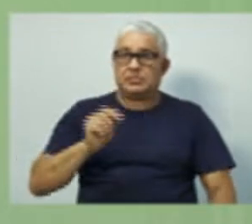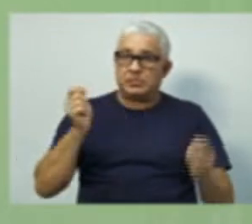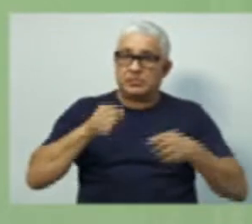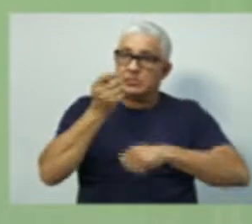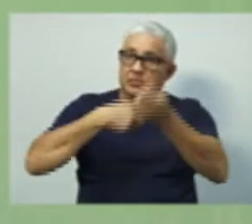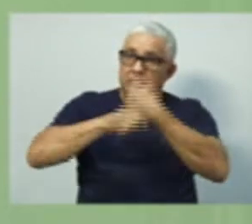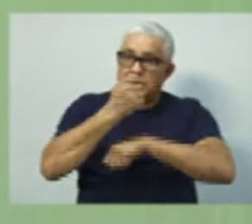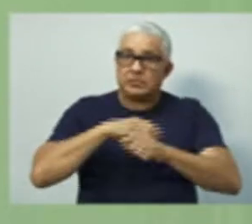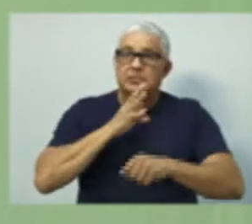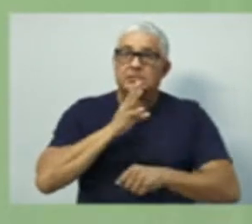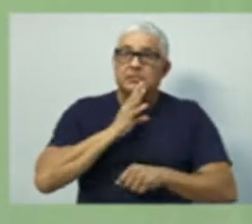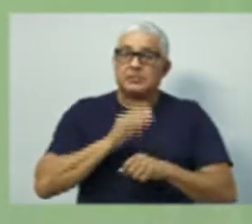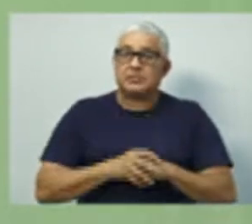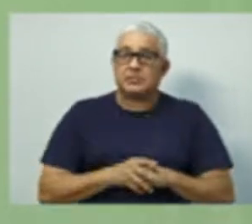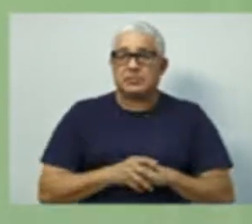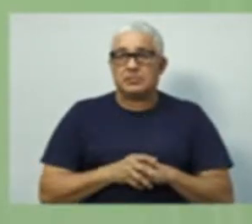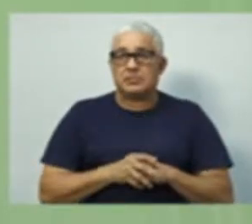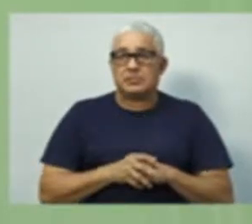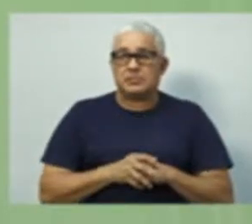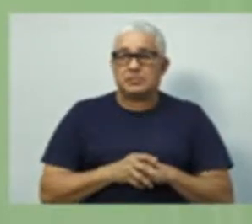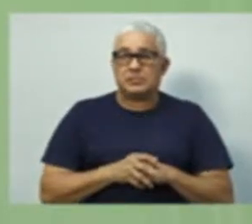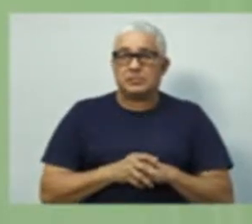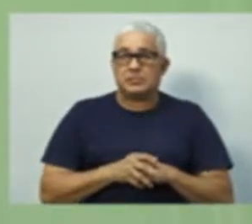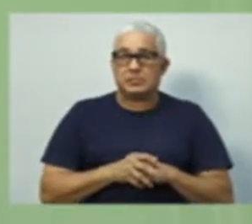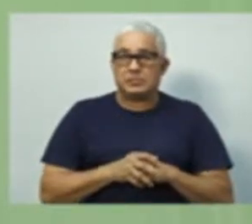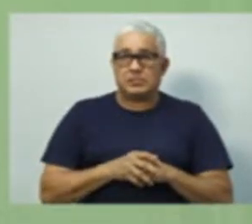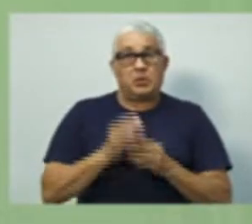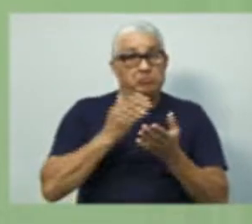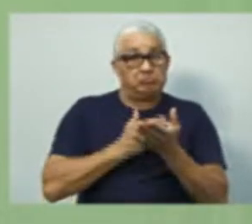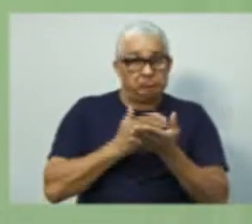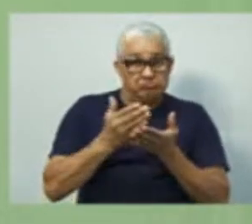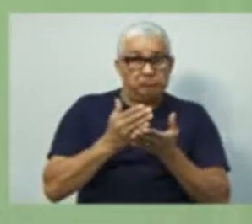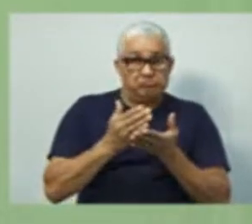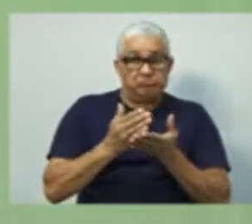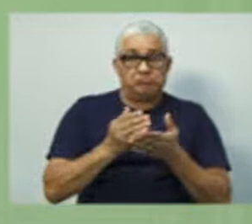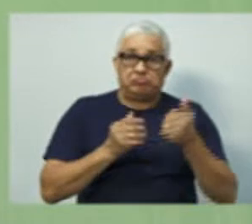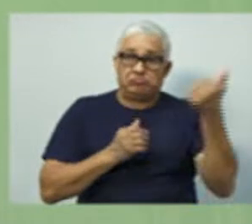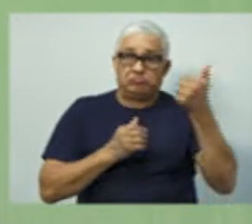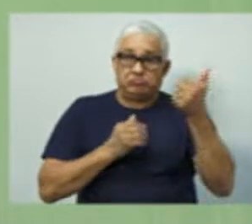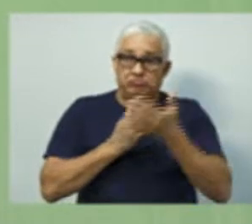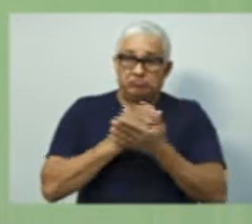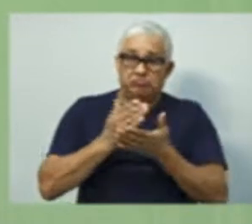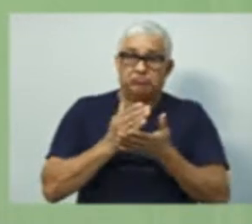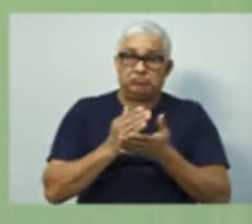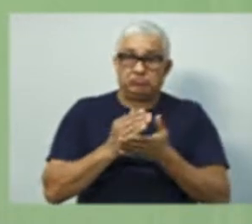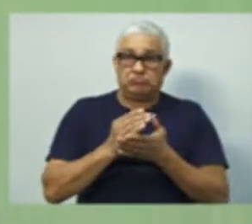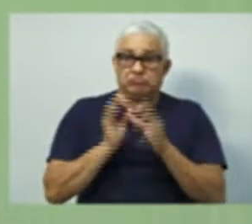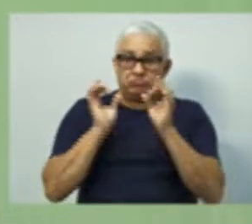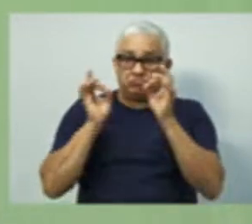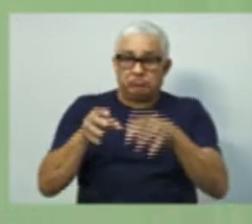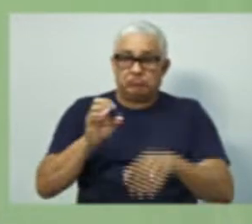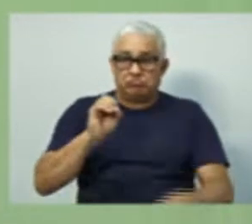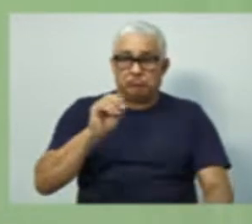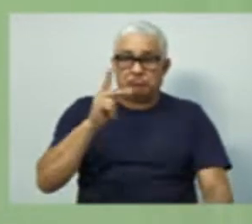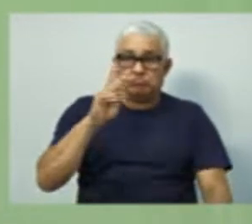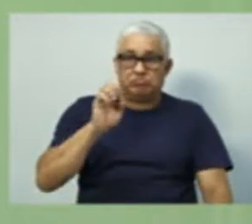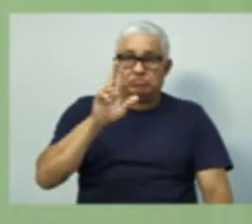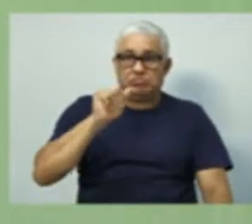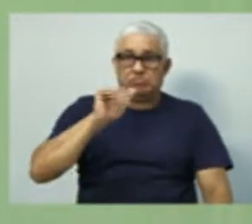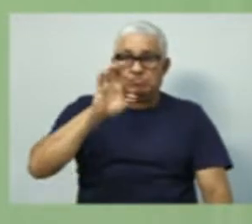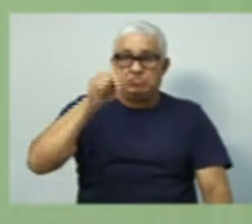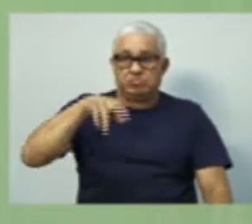administração conhecer a priori ou a princípio, né, ou em primeira mão, os resultados operacionais da